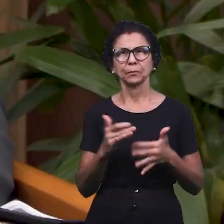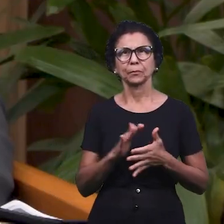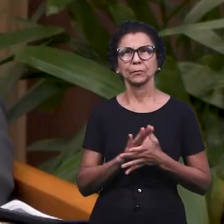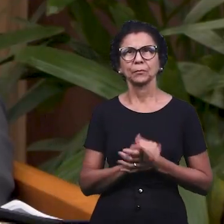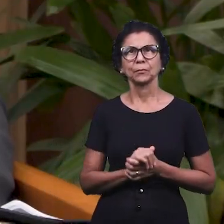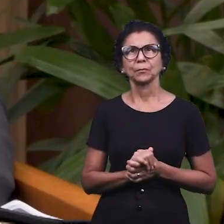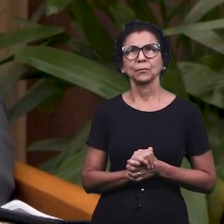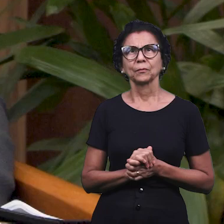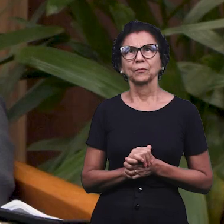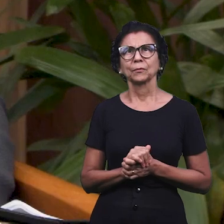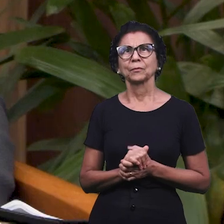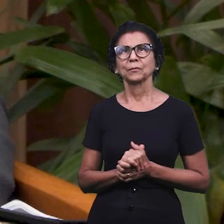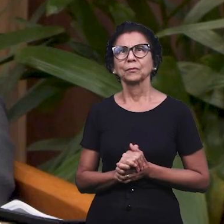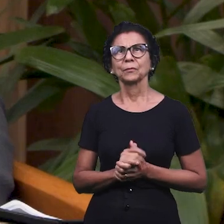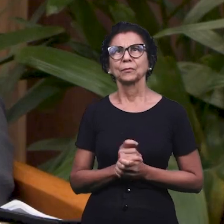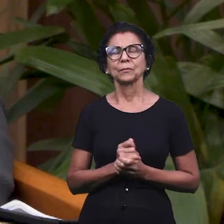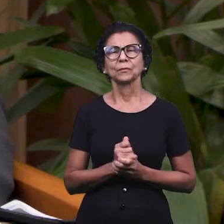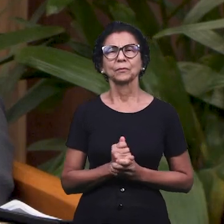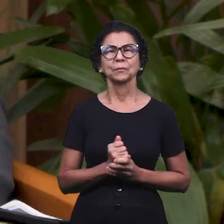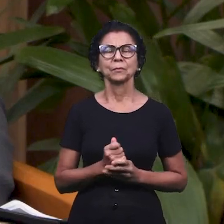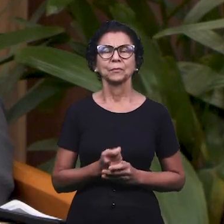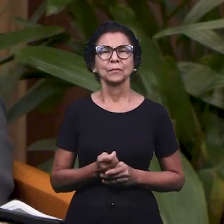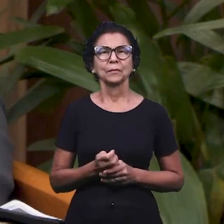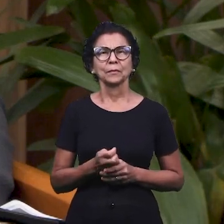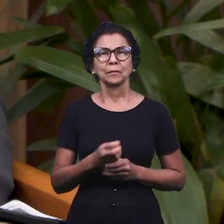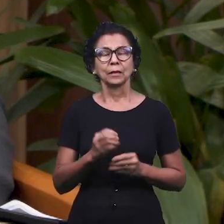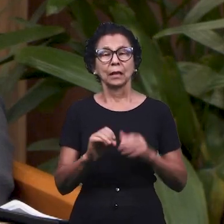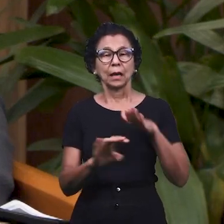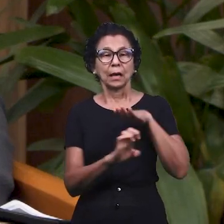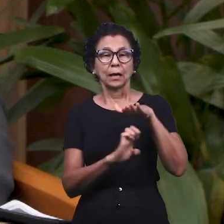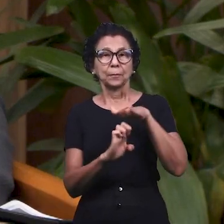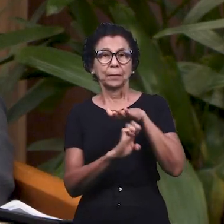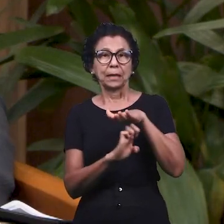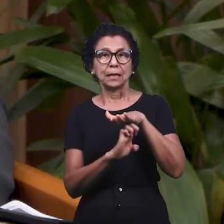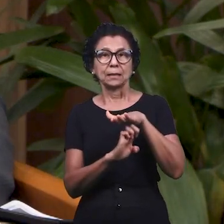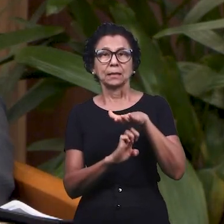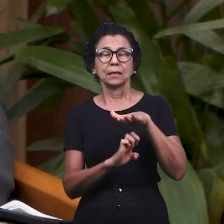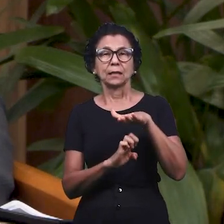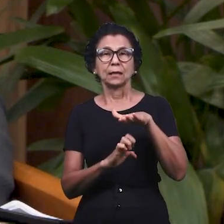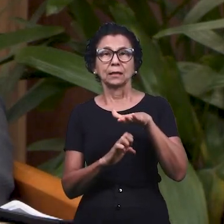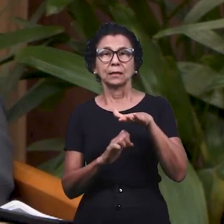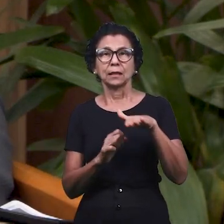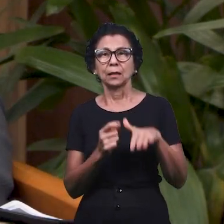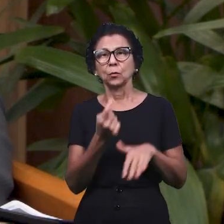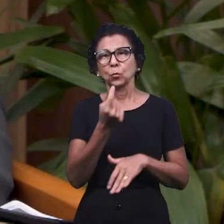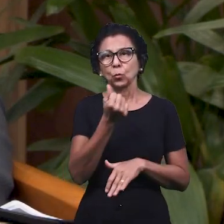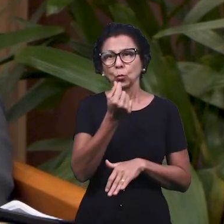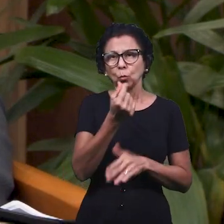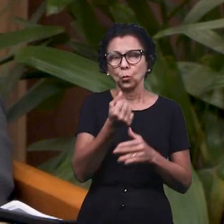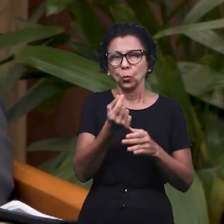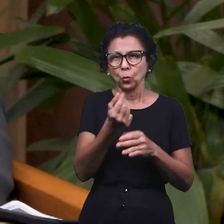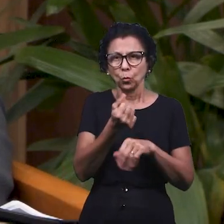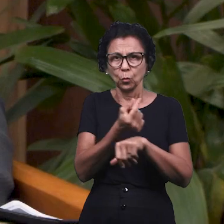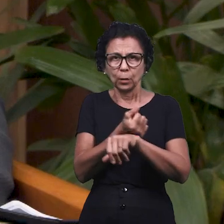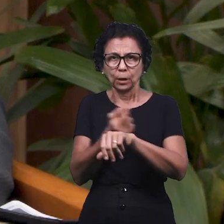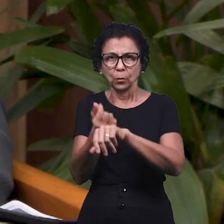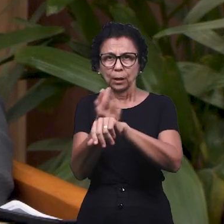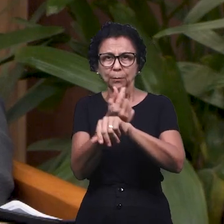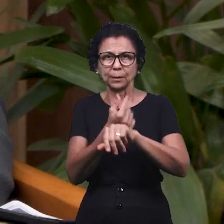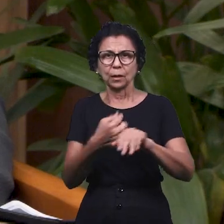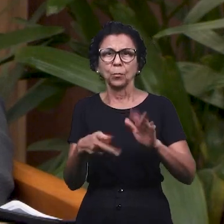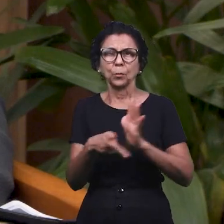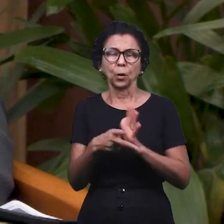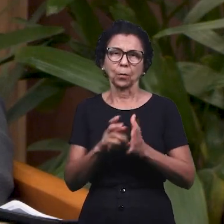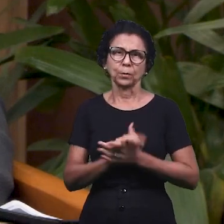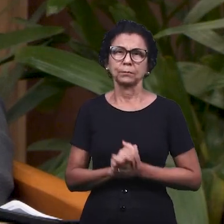acompanhando, é aquele capital que vai lá no capital social da empresa. O Bruno está dizendo, está lá R$10.000 quando você abriu a